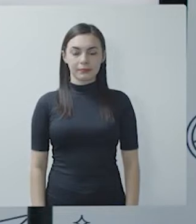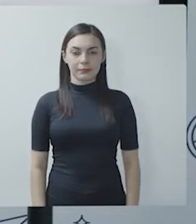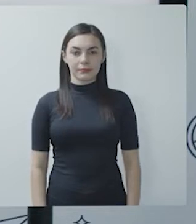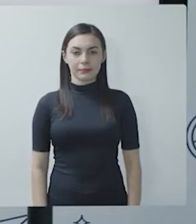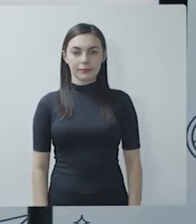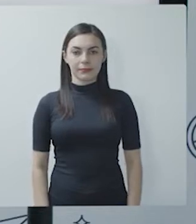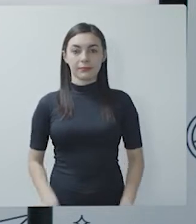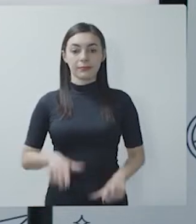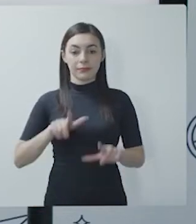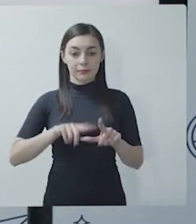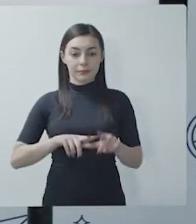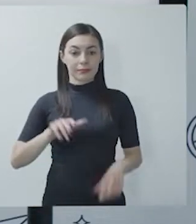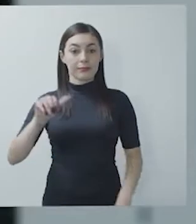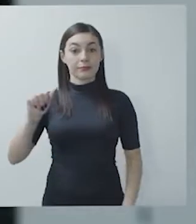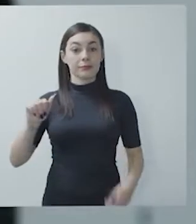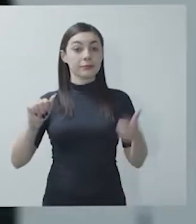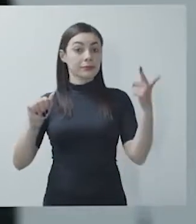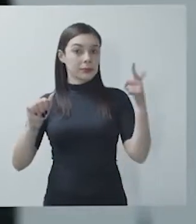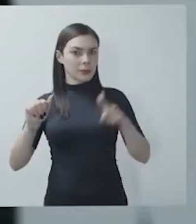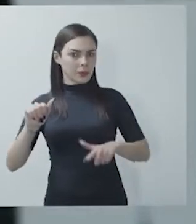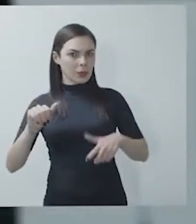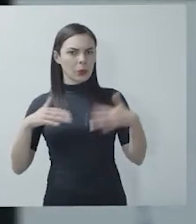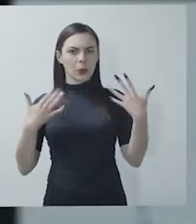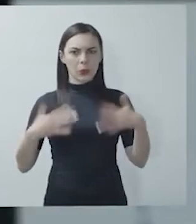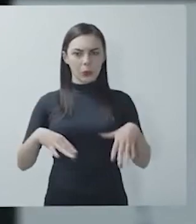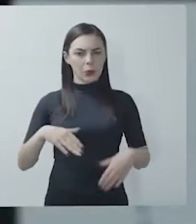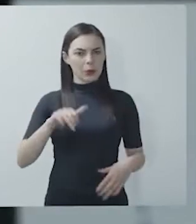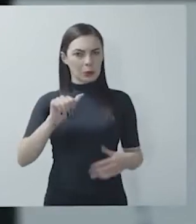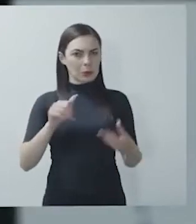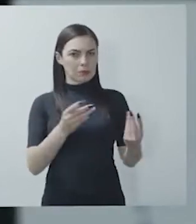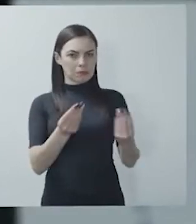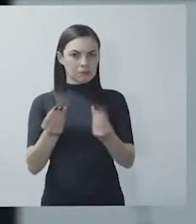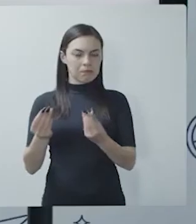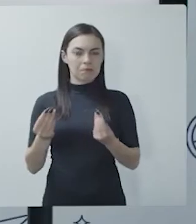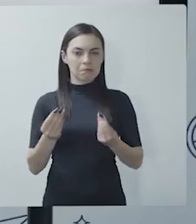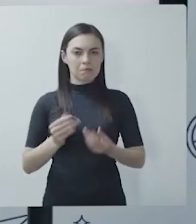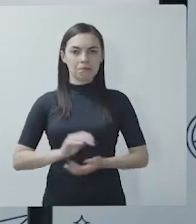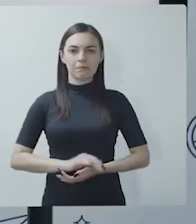Mais uma letra A. Hoje temos bastante letra A.